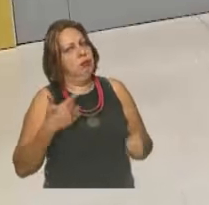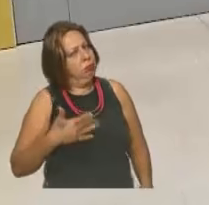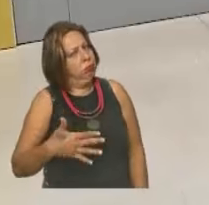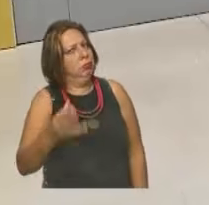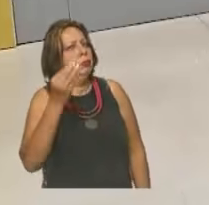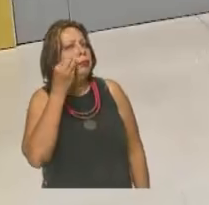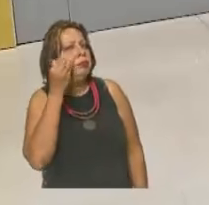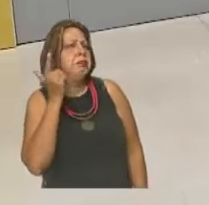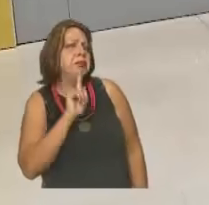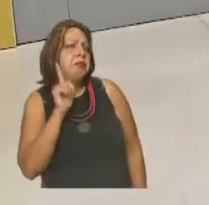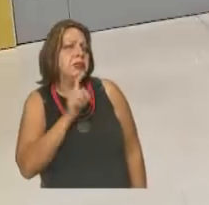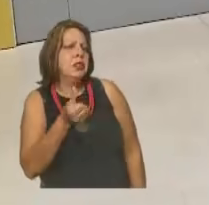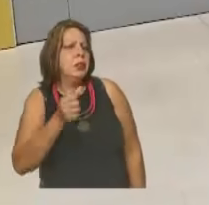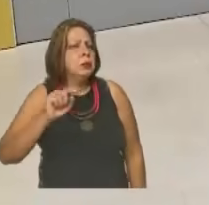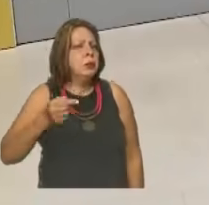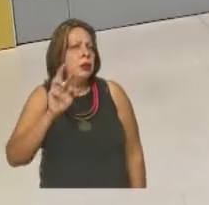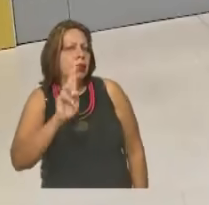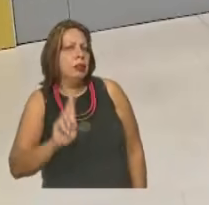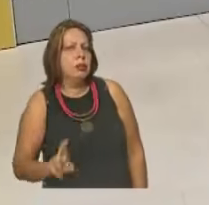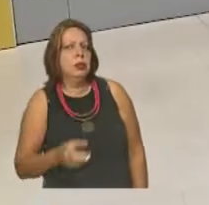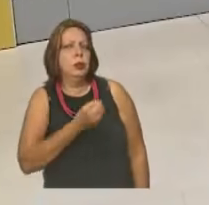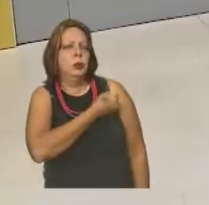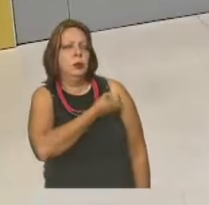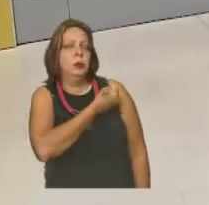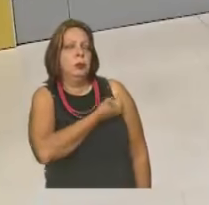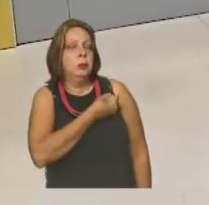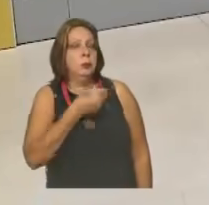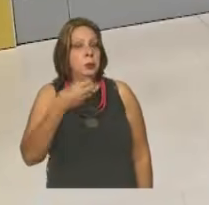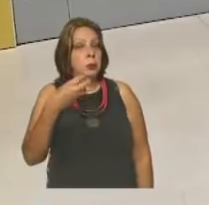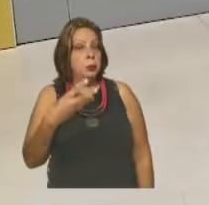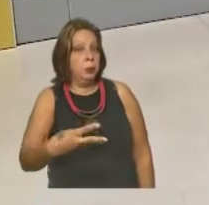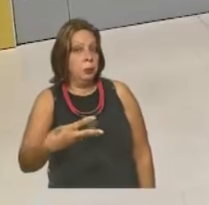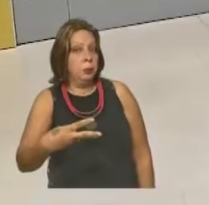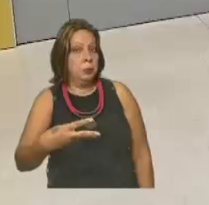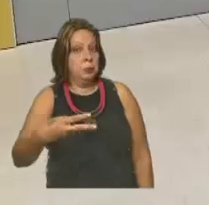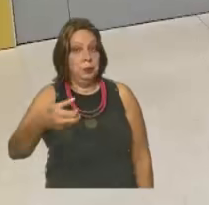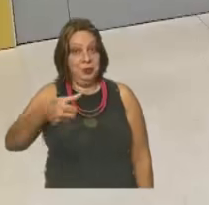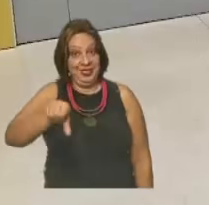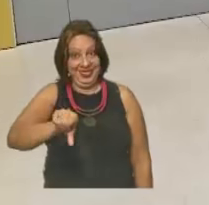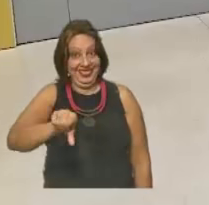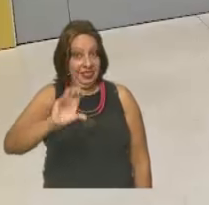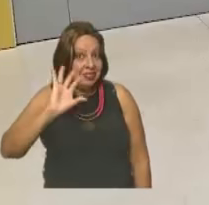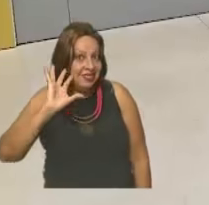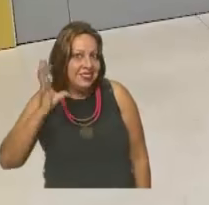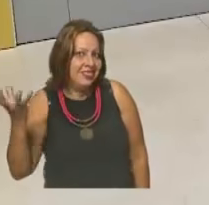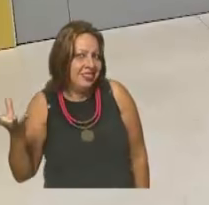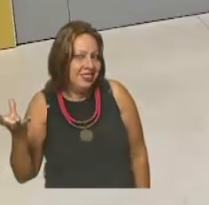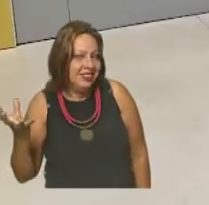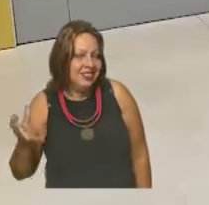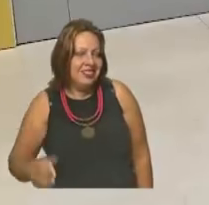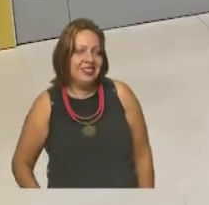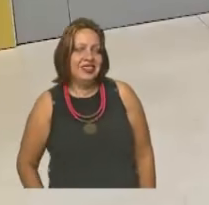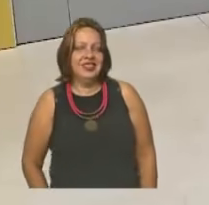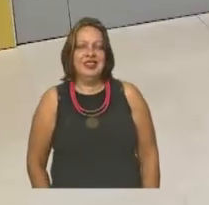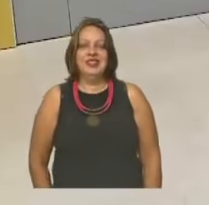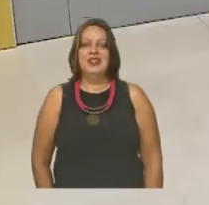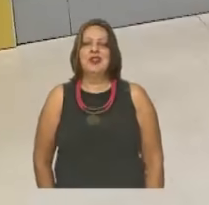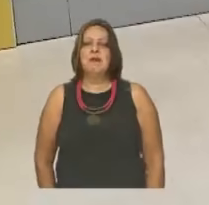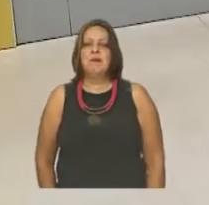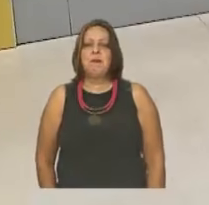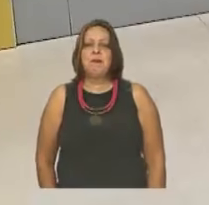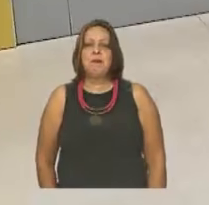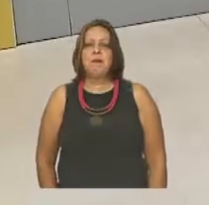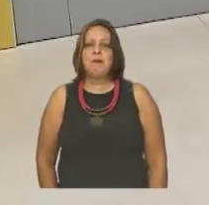ver quem vai levar 6 mil reais. Saiu a bolinha que pode decidir, decide ou não. 39, 39,